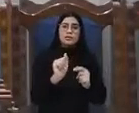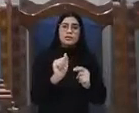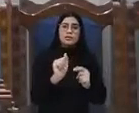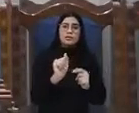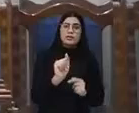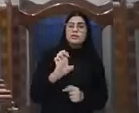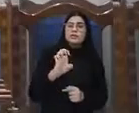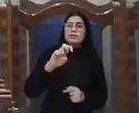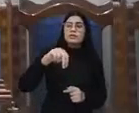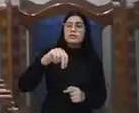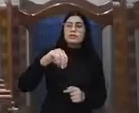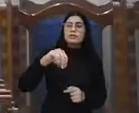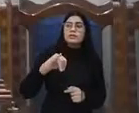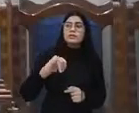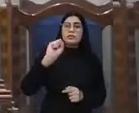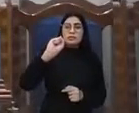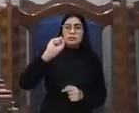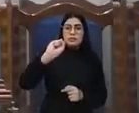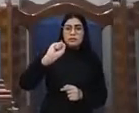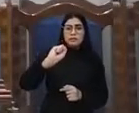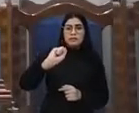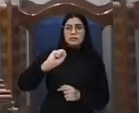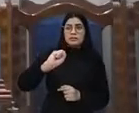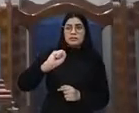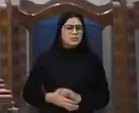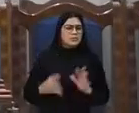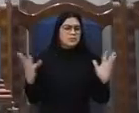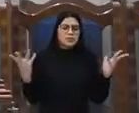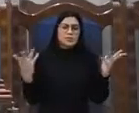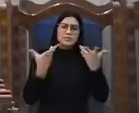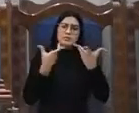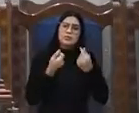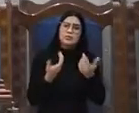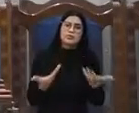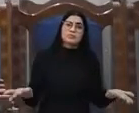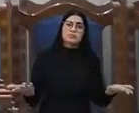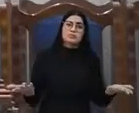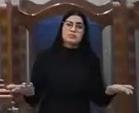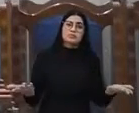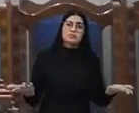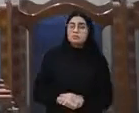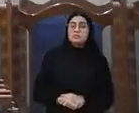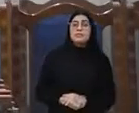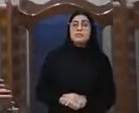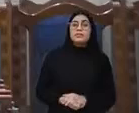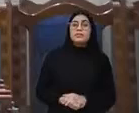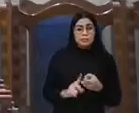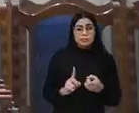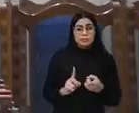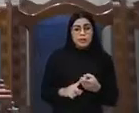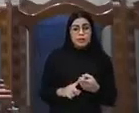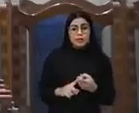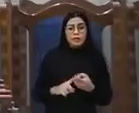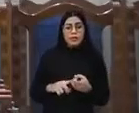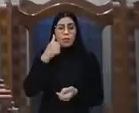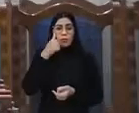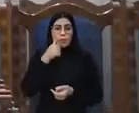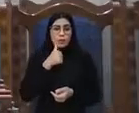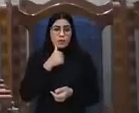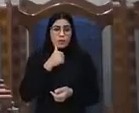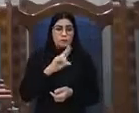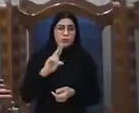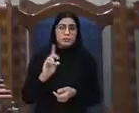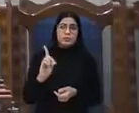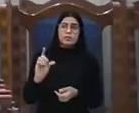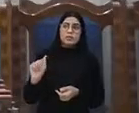de glória a Deus, irmãos? Como a palavra de Deus é maravilhosa. E diz que também creu uma certa mulher por nome de